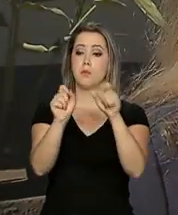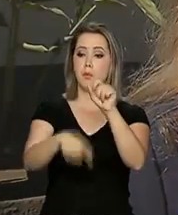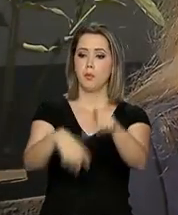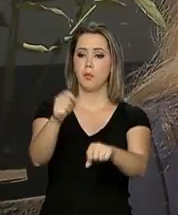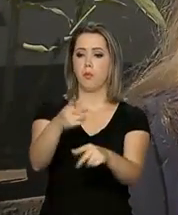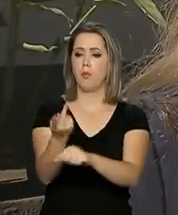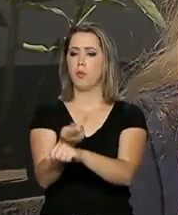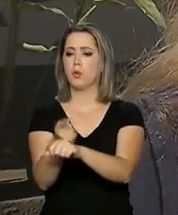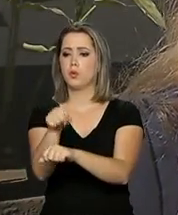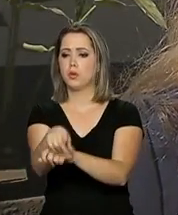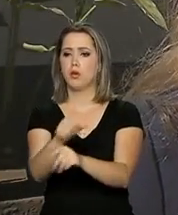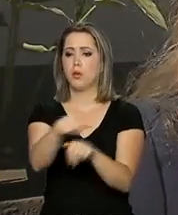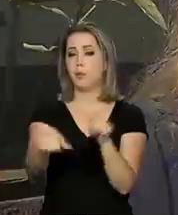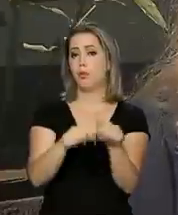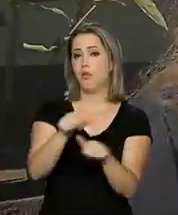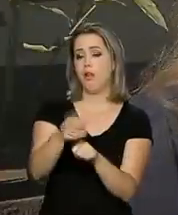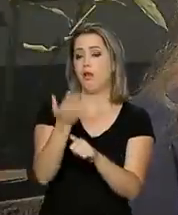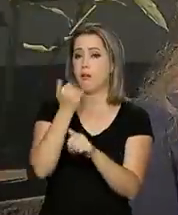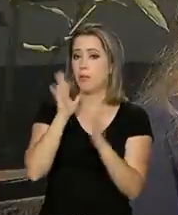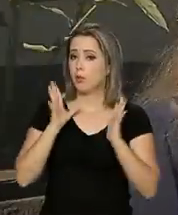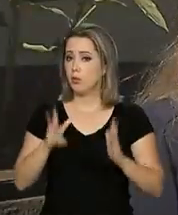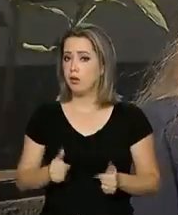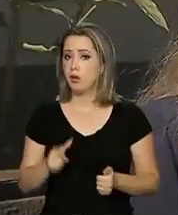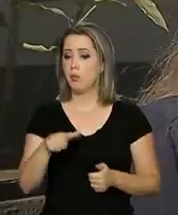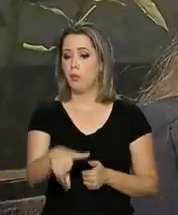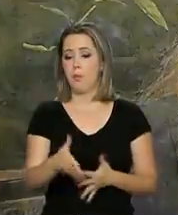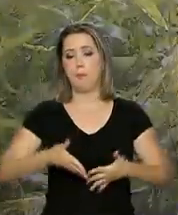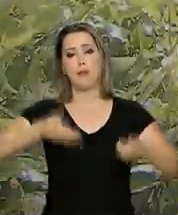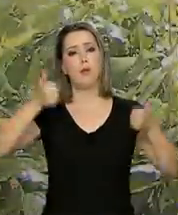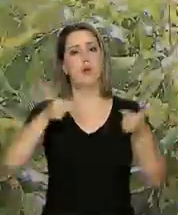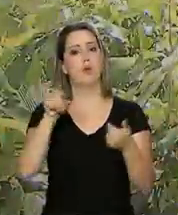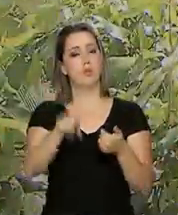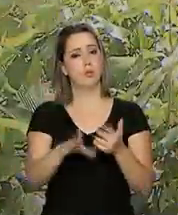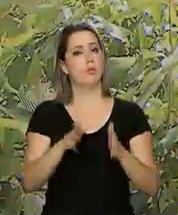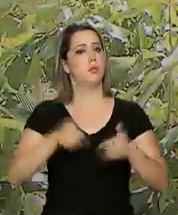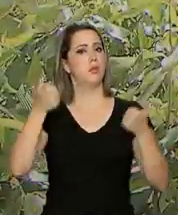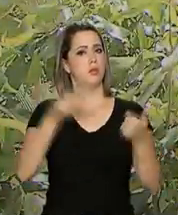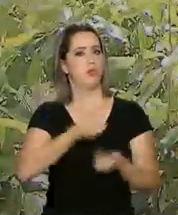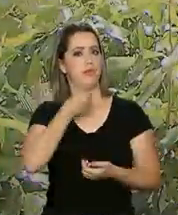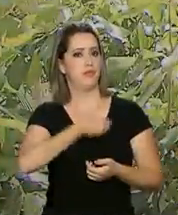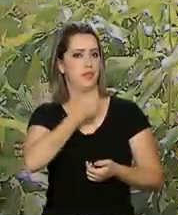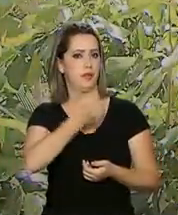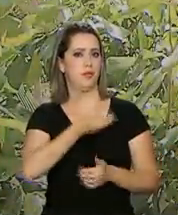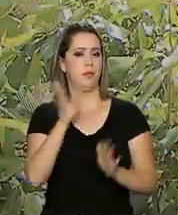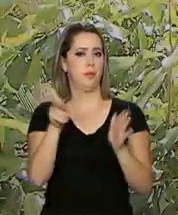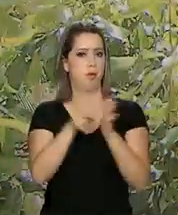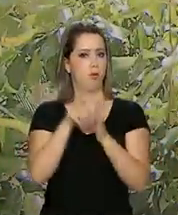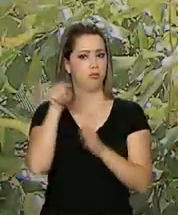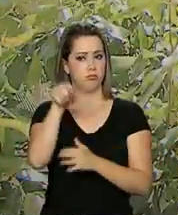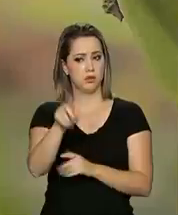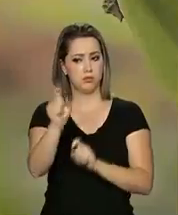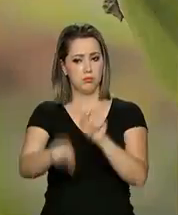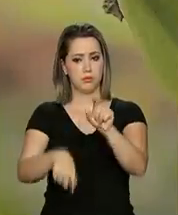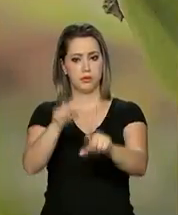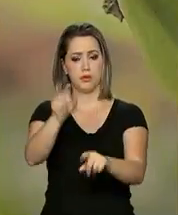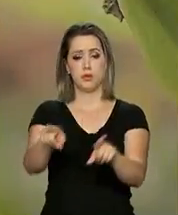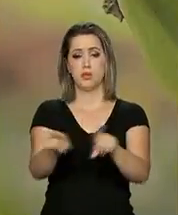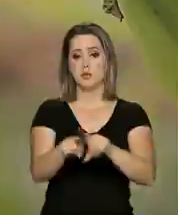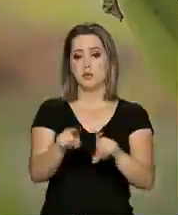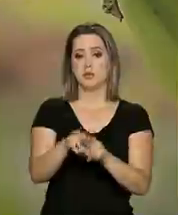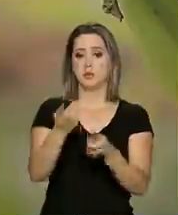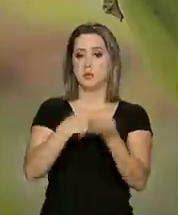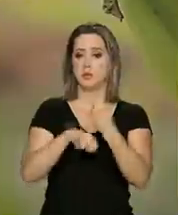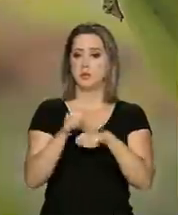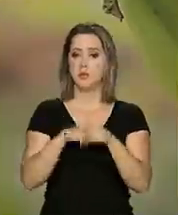produção orgânica isso porque não Só melhora para ele em termos de qualidade de vida no campo como quanto também Melhora para ele a questão